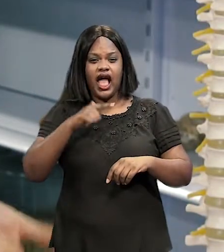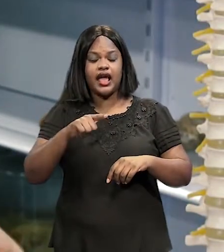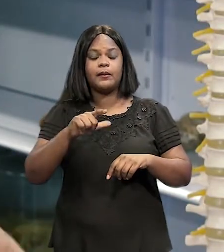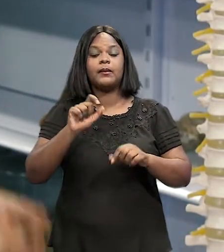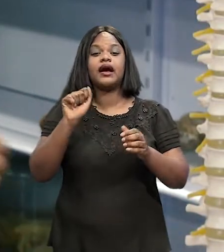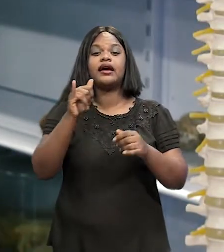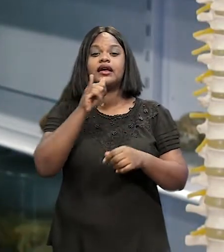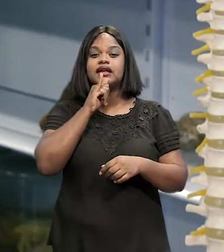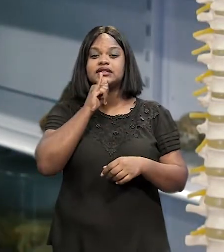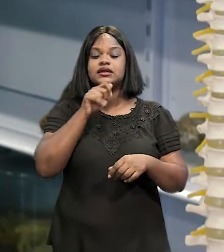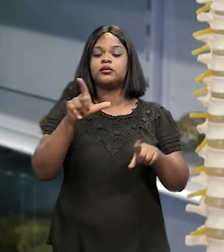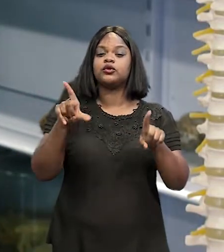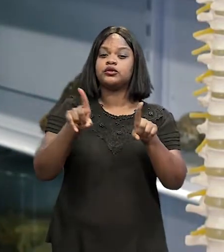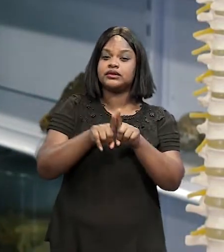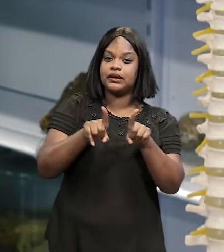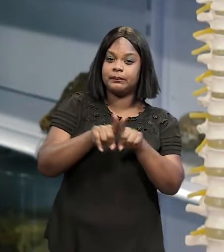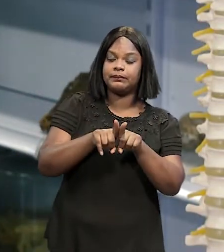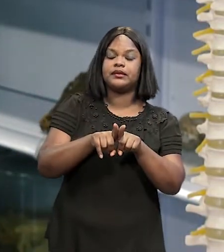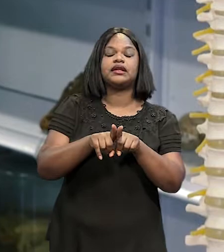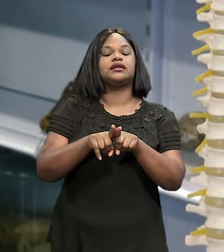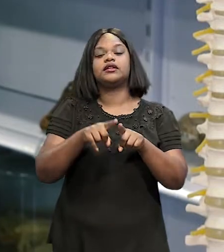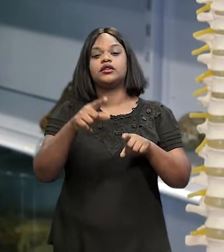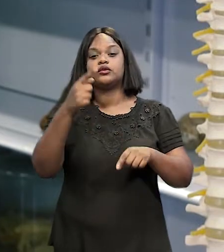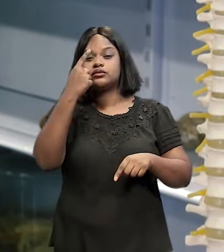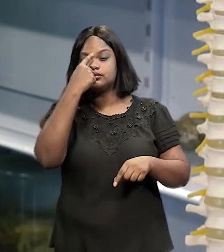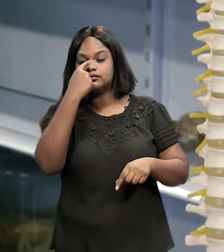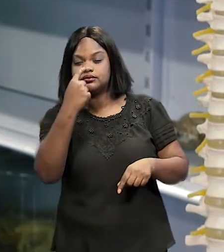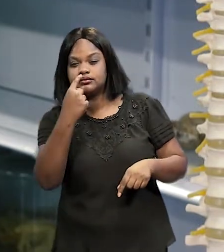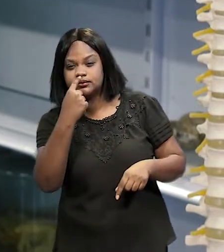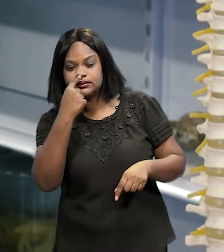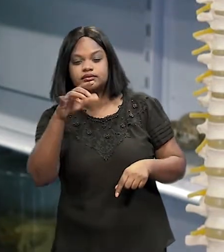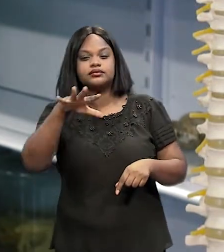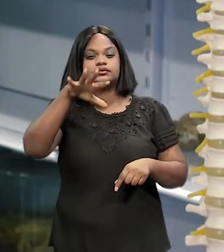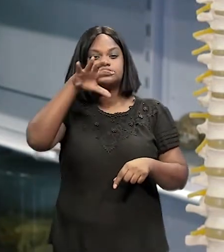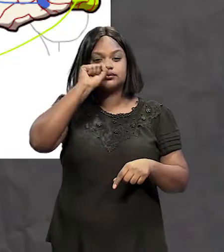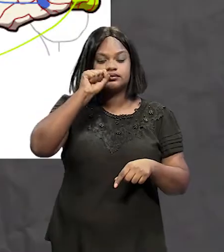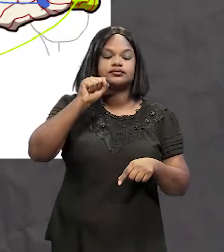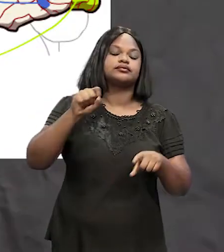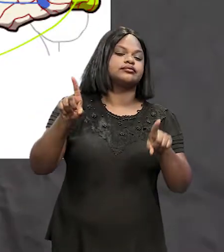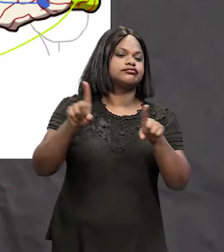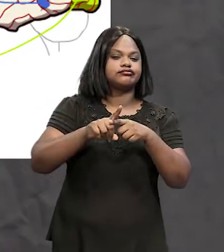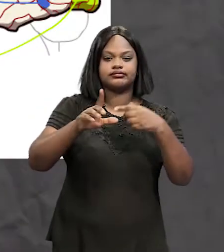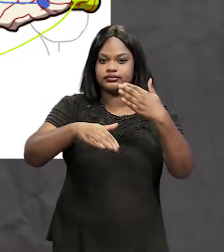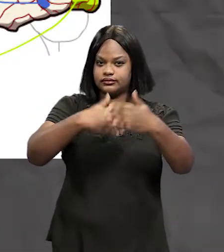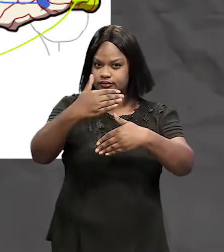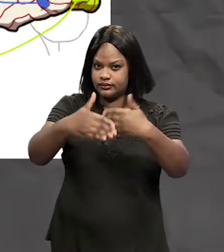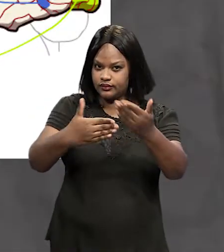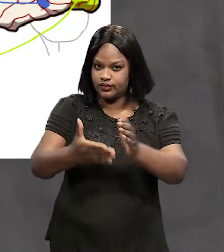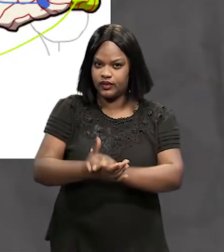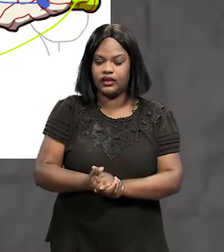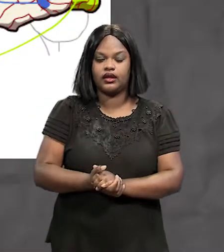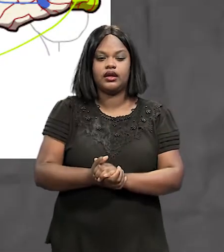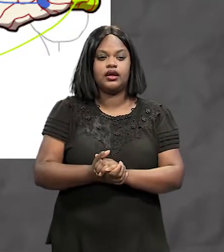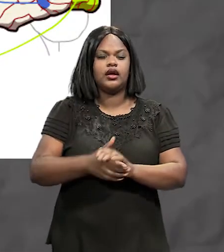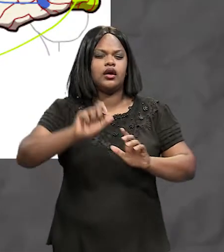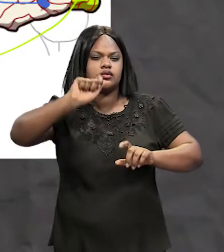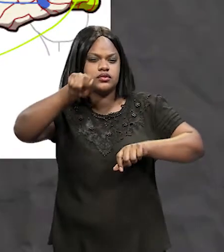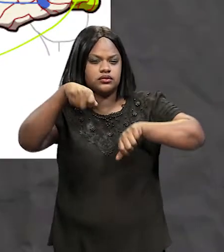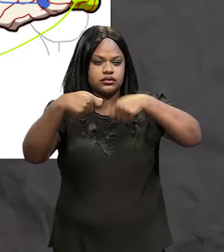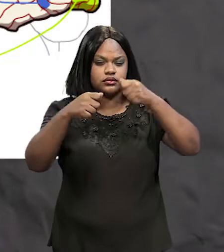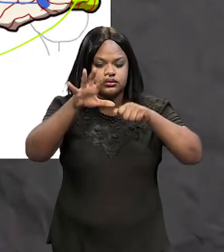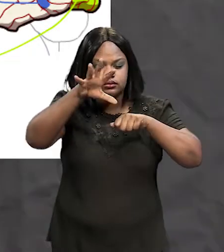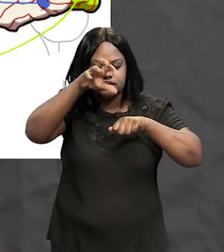receptores gustativos, no nariz temos receptores olfativos e assim por diante. Depois que esse estímulo é captado pelos